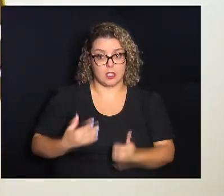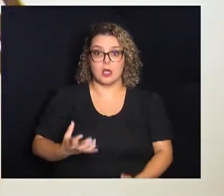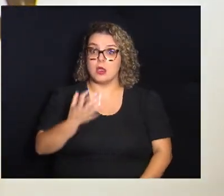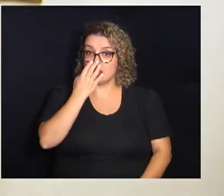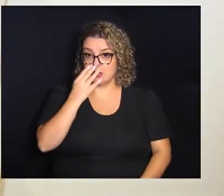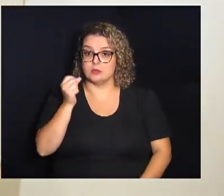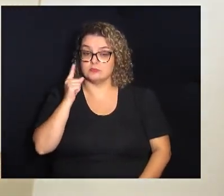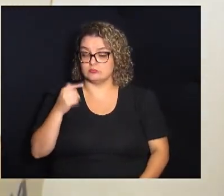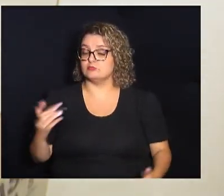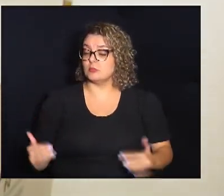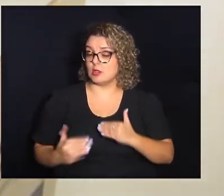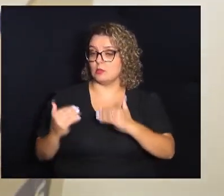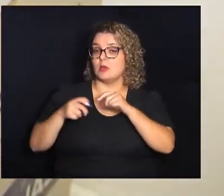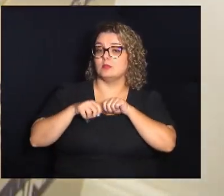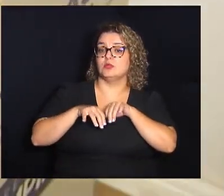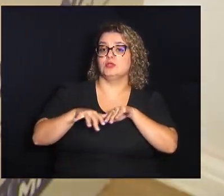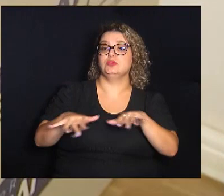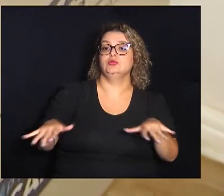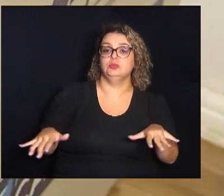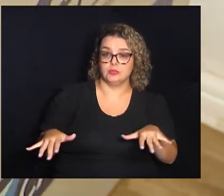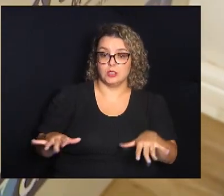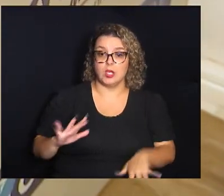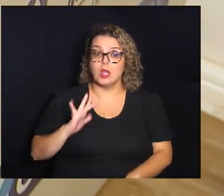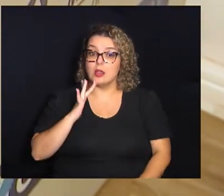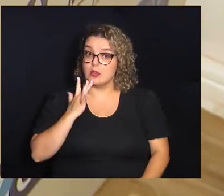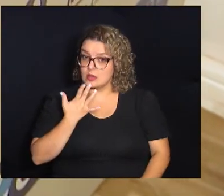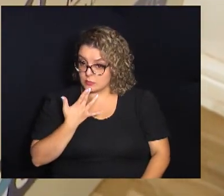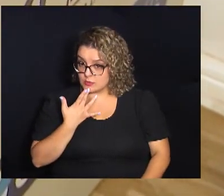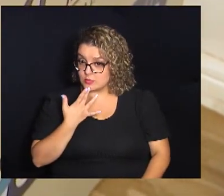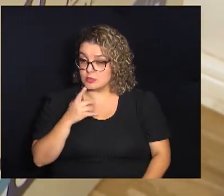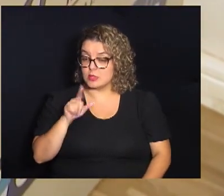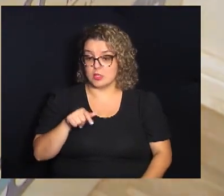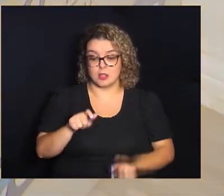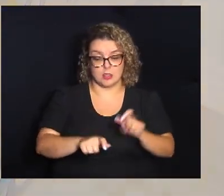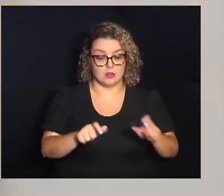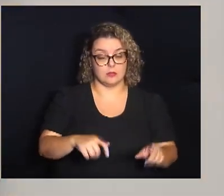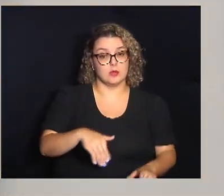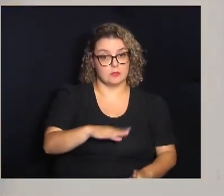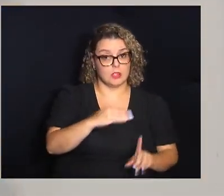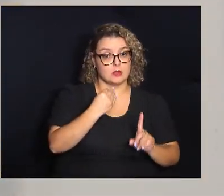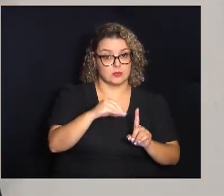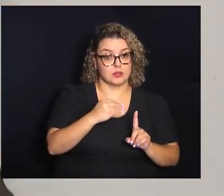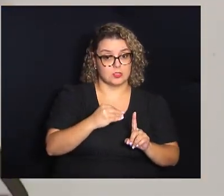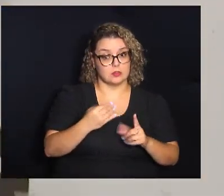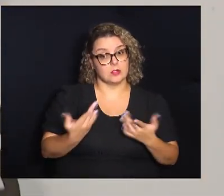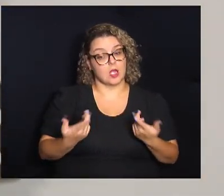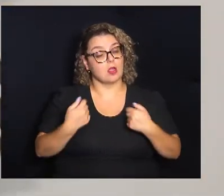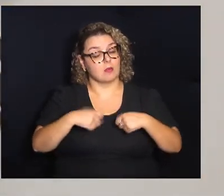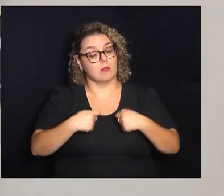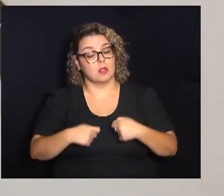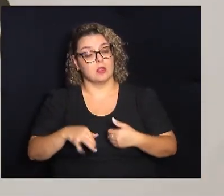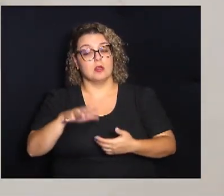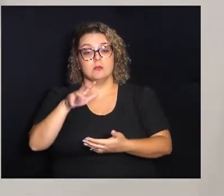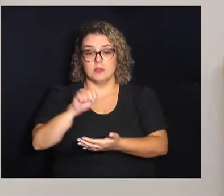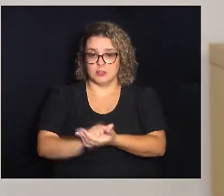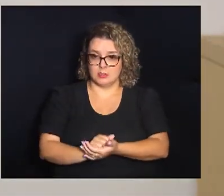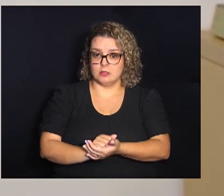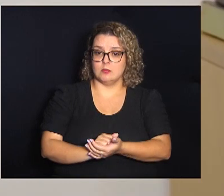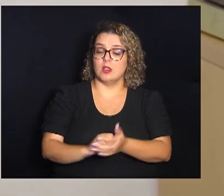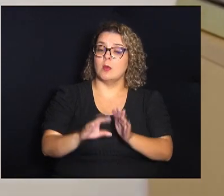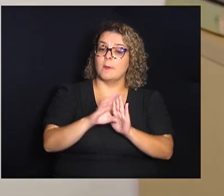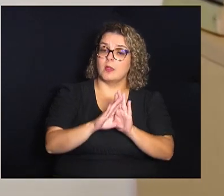a sua distribuição. A prioridade são as pessoas mais carentes e que precisam estar inscritas em